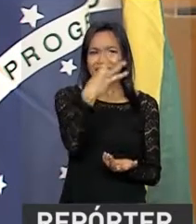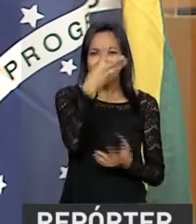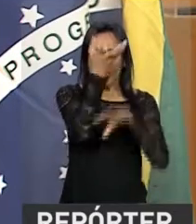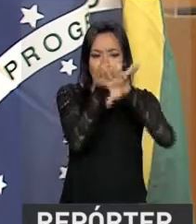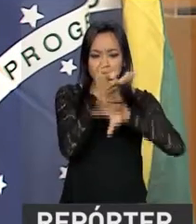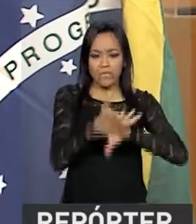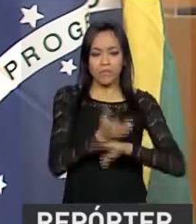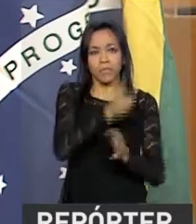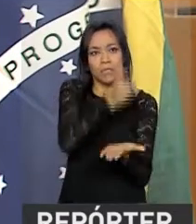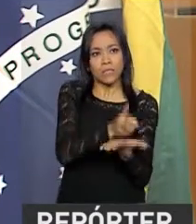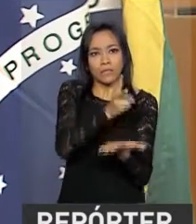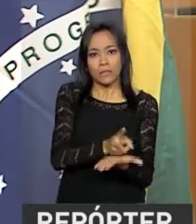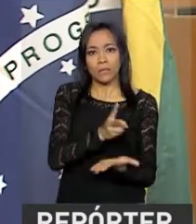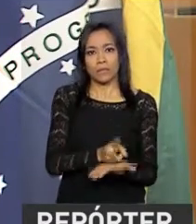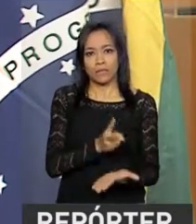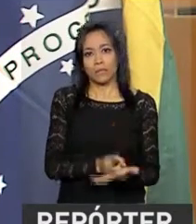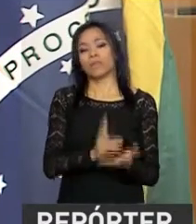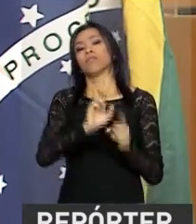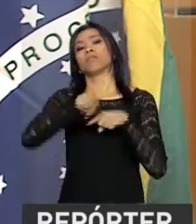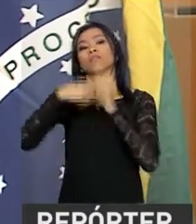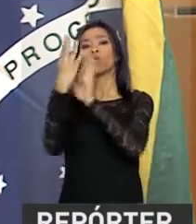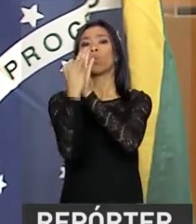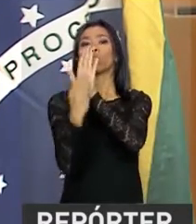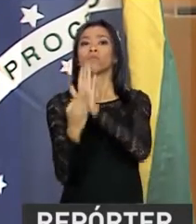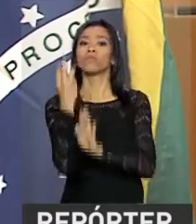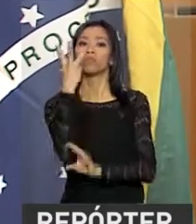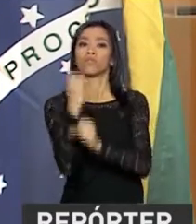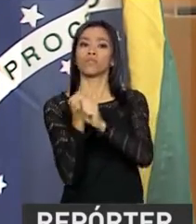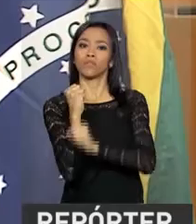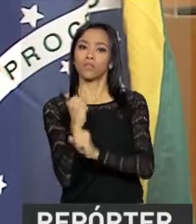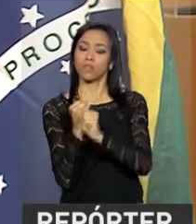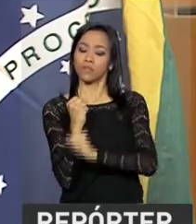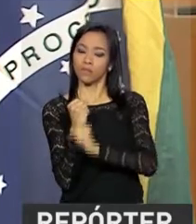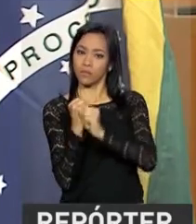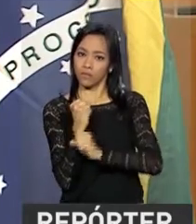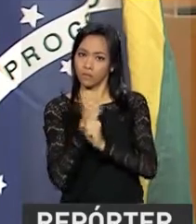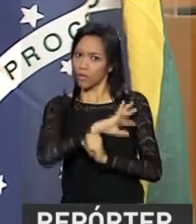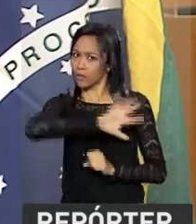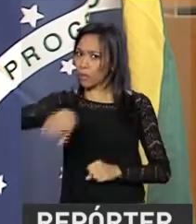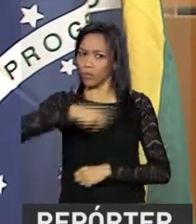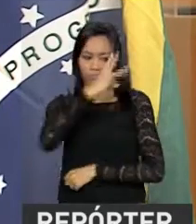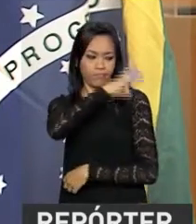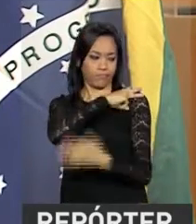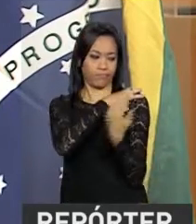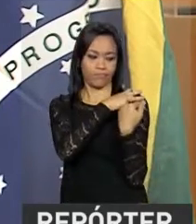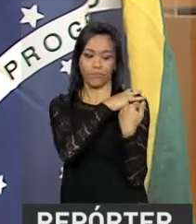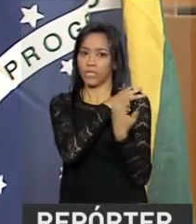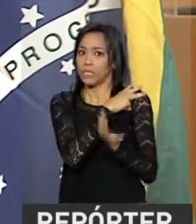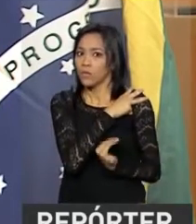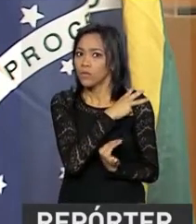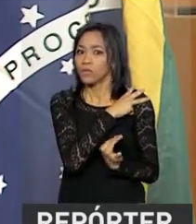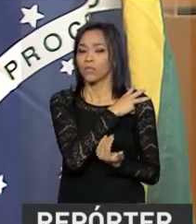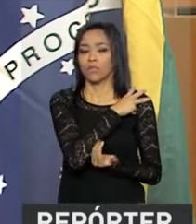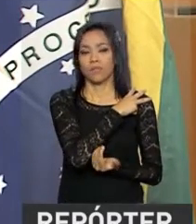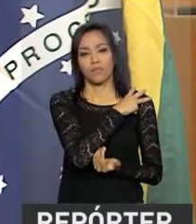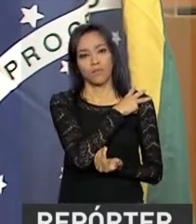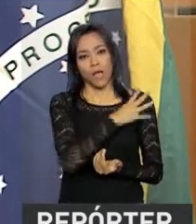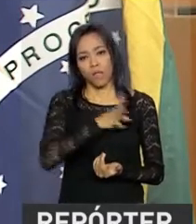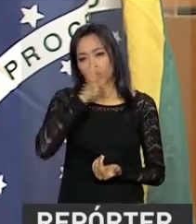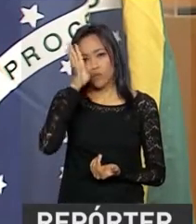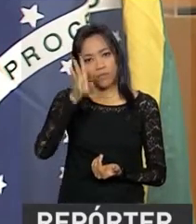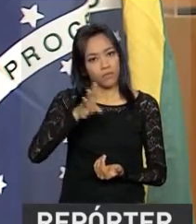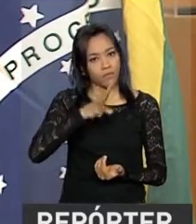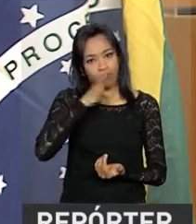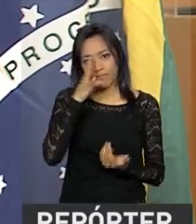fixas e um conteúdo de três anos para o prato do ensino médio porque é uma coisa absolutamente